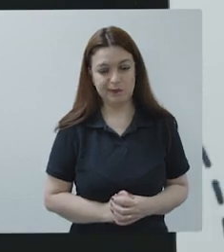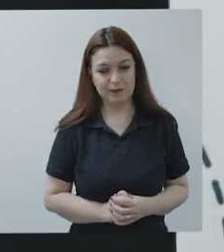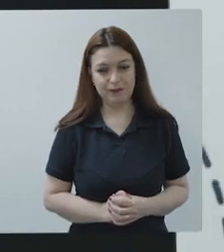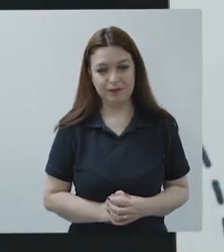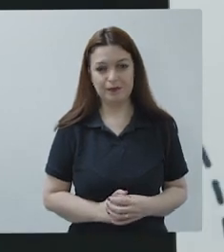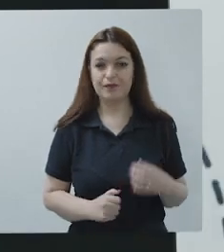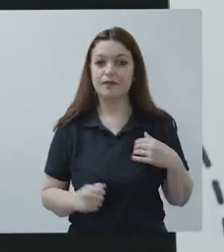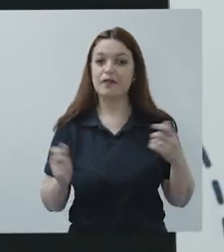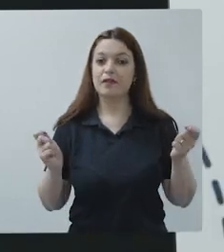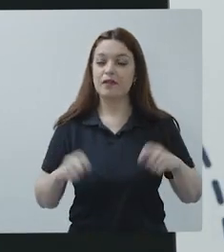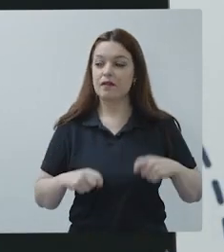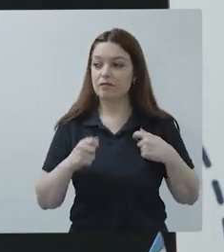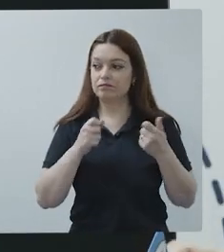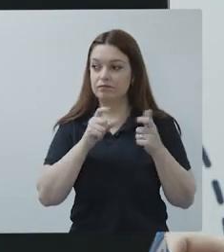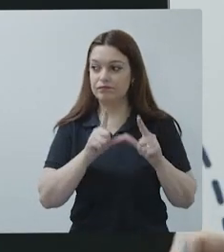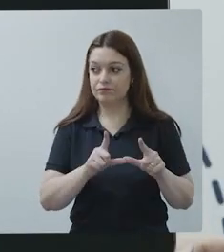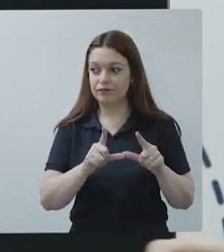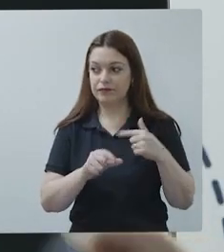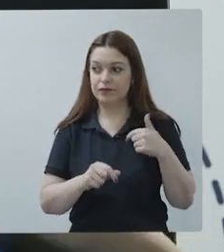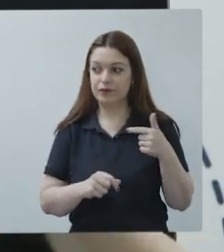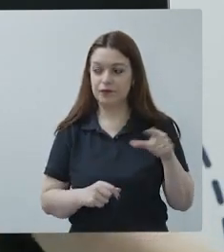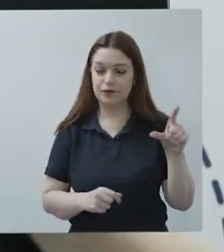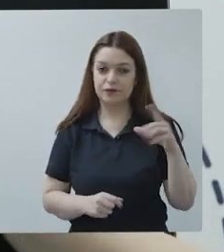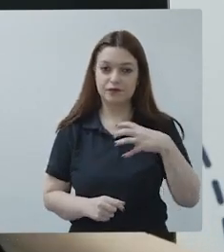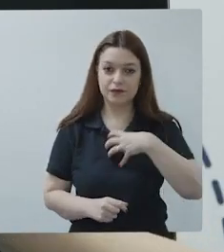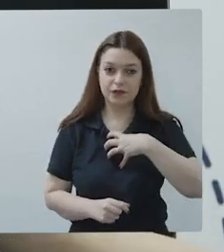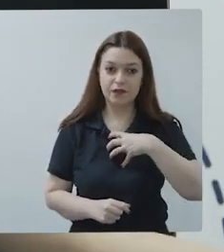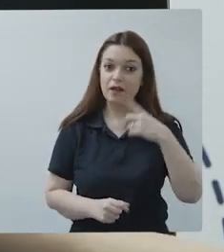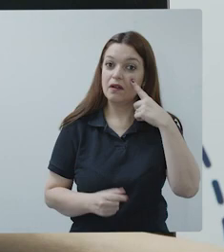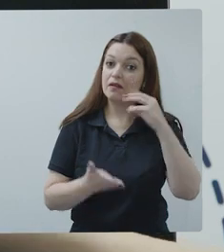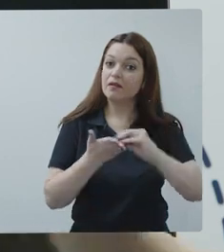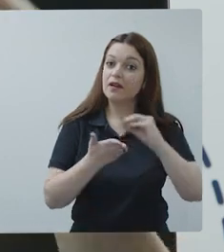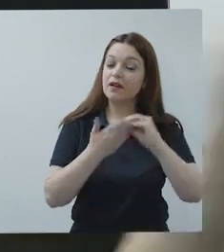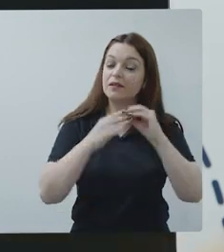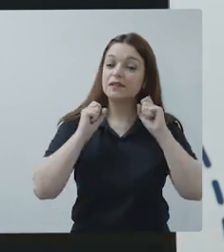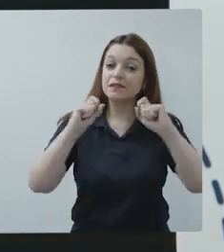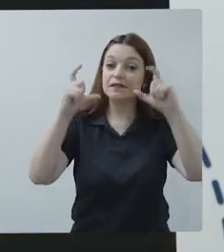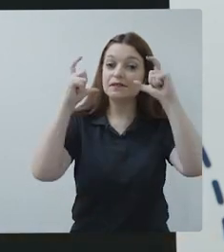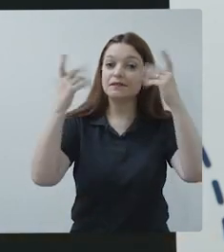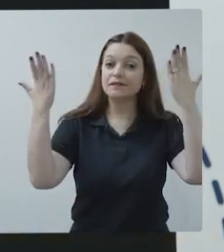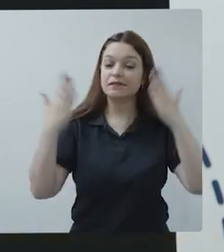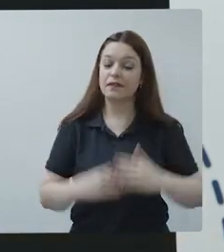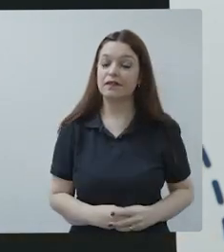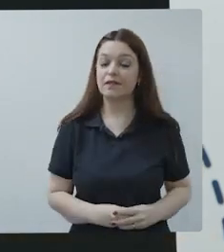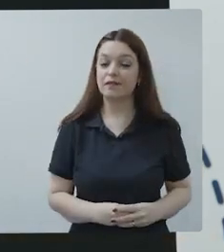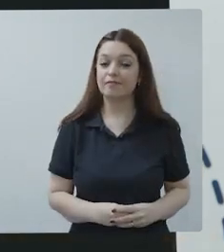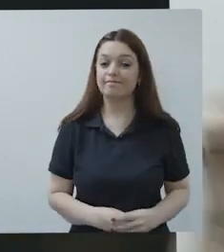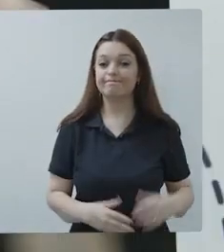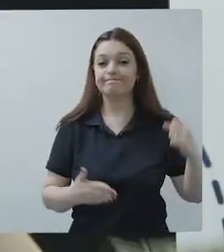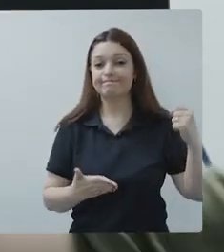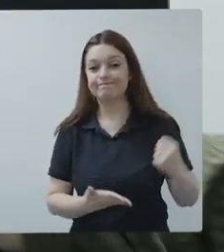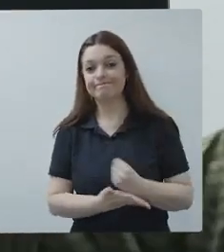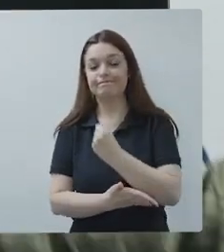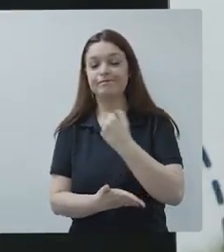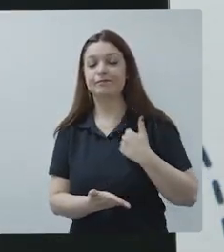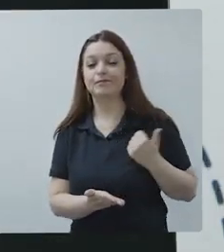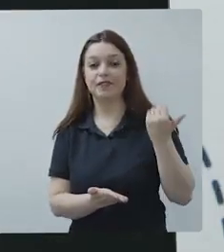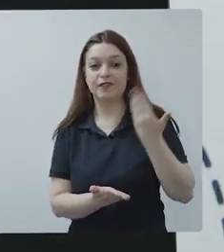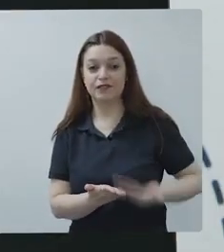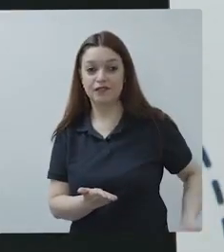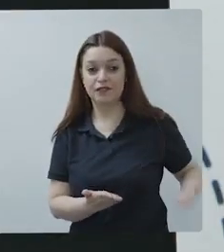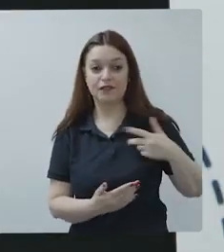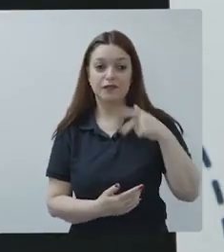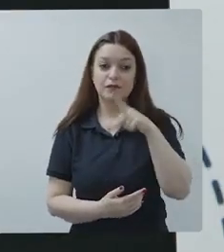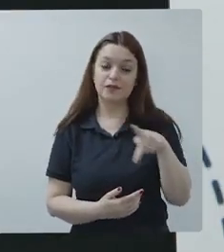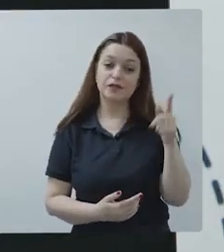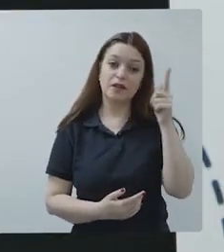Acho que eu vou colocar aqui. Ah, você não prestou atenção. Ah, não prestei atenção mesmo. Então você fez na